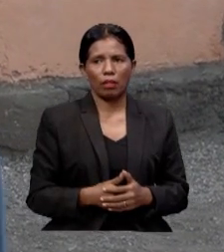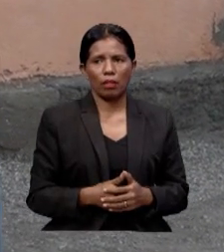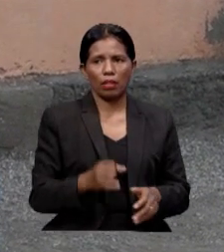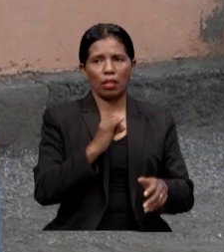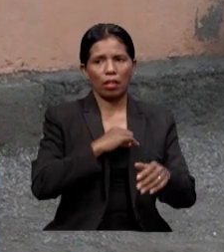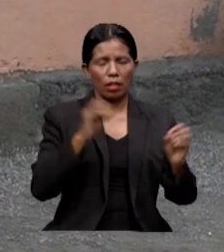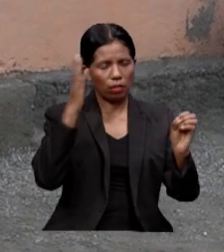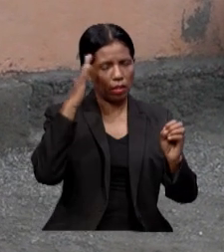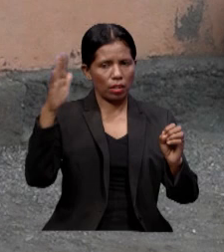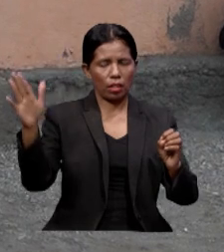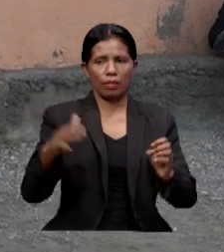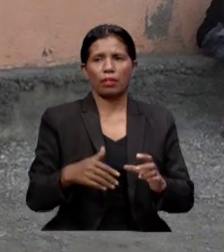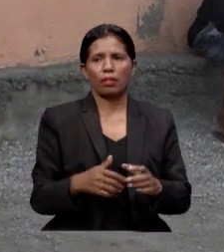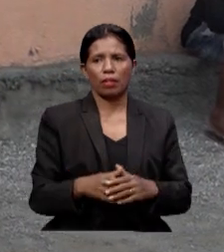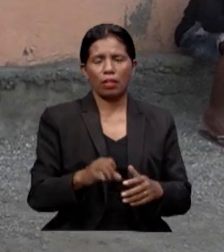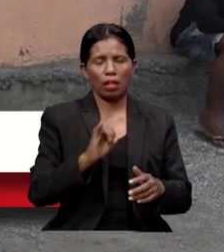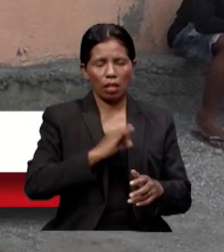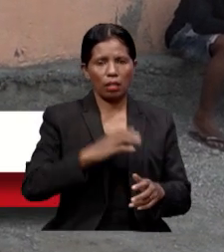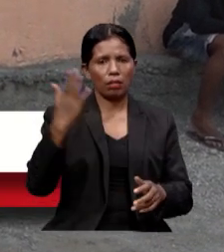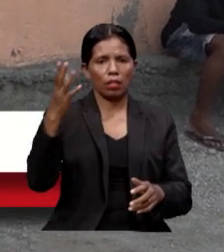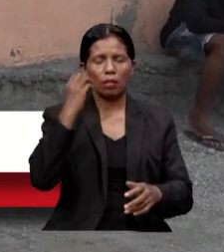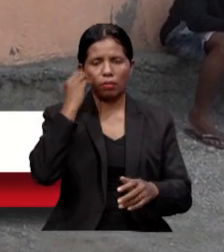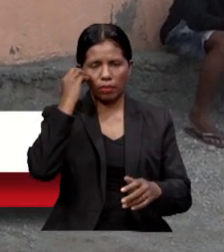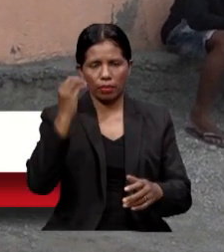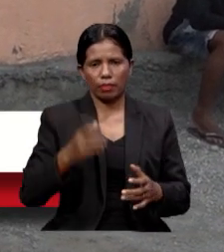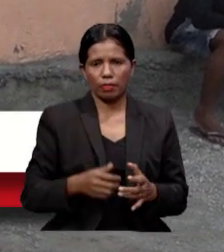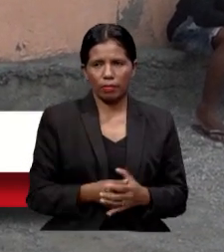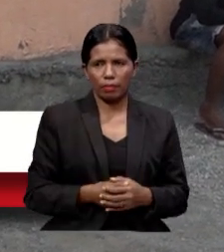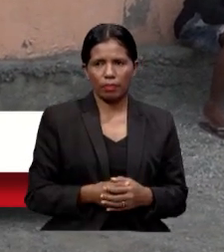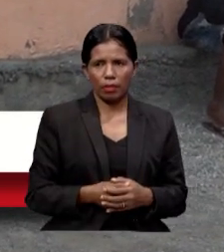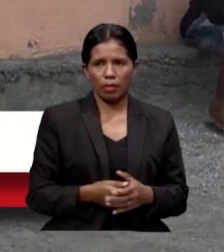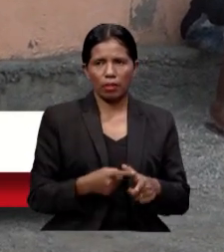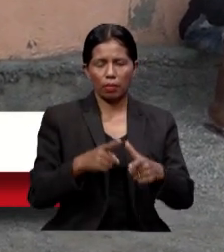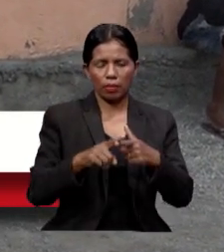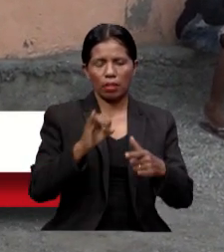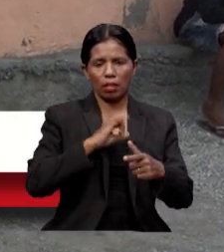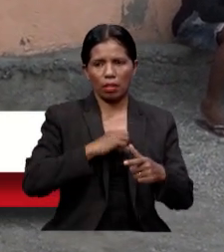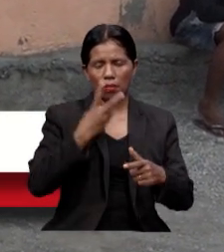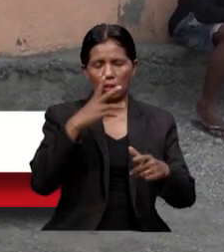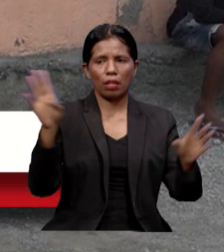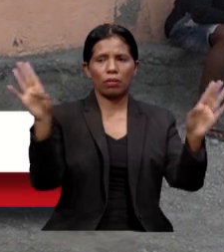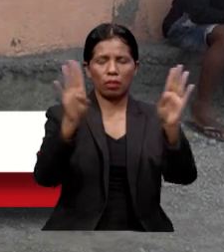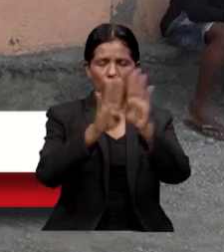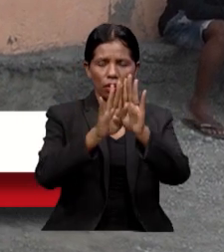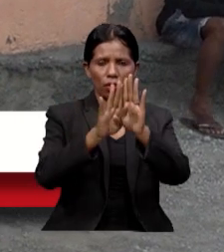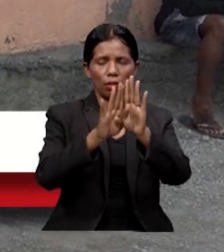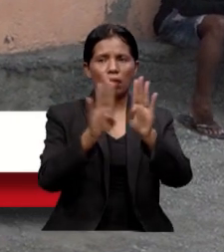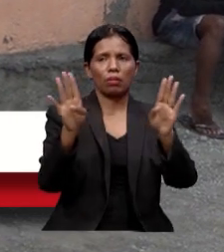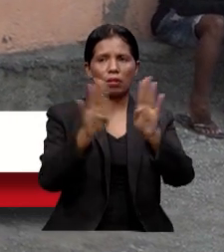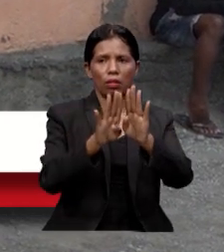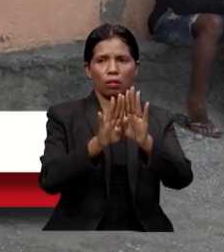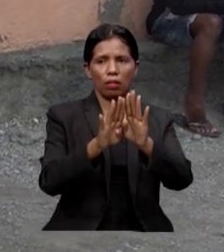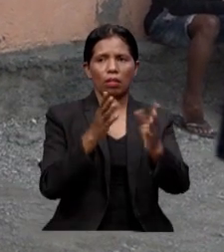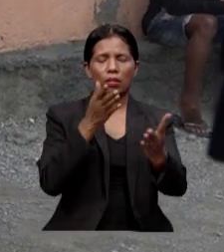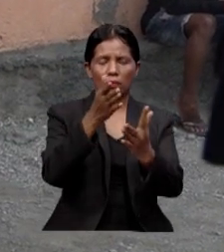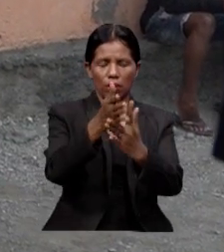la tene butida, hau e uma de. A foi em sai mai, ataca portal, uma que seria mai ataca hau, duni hau, tu tamo